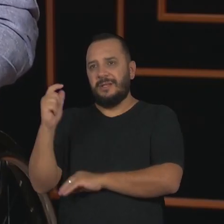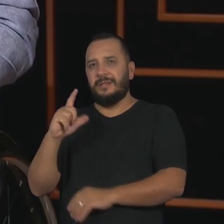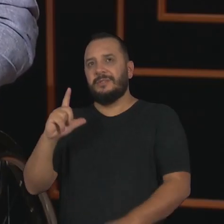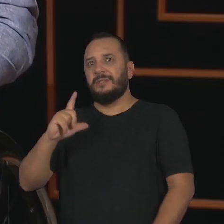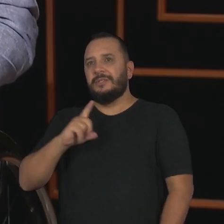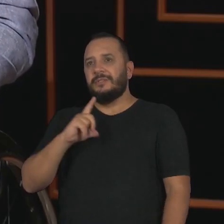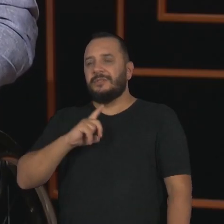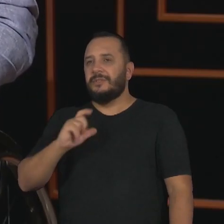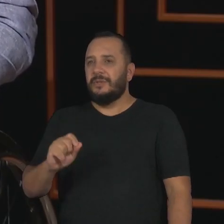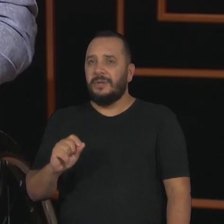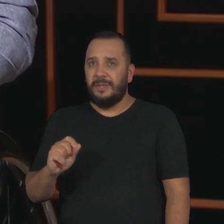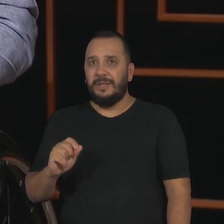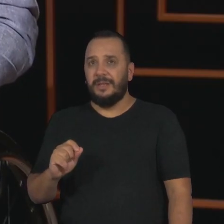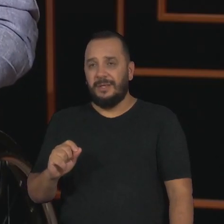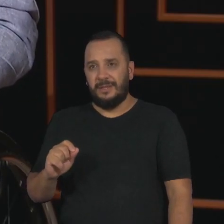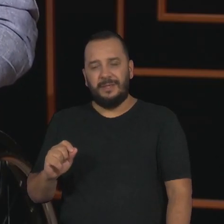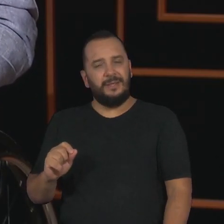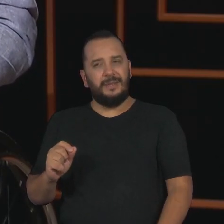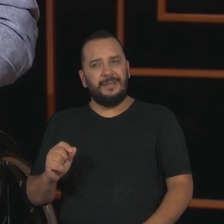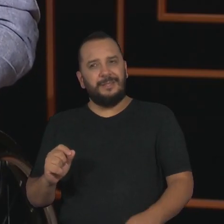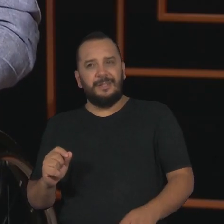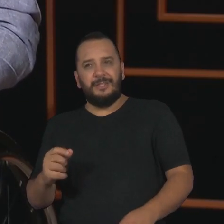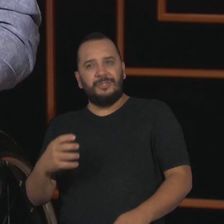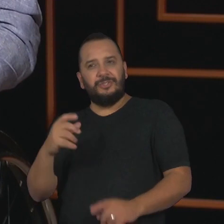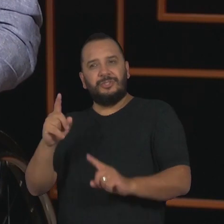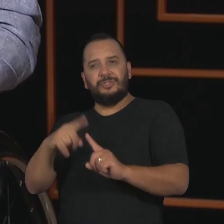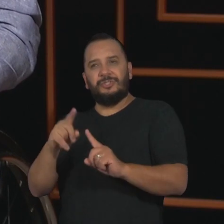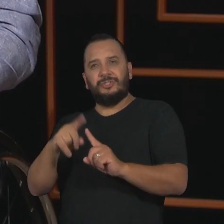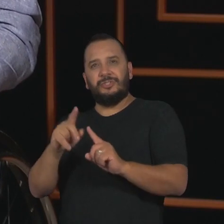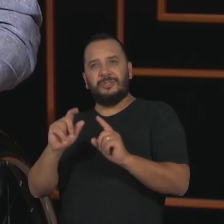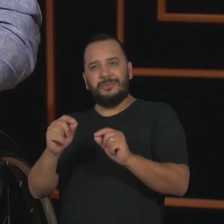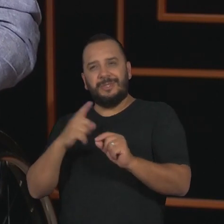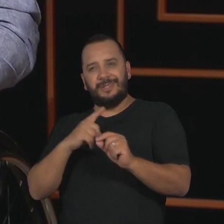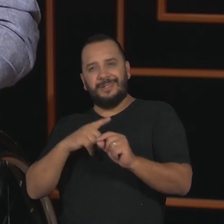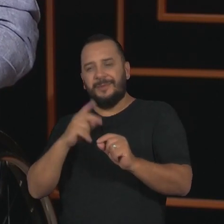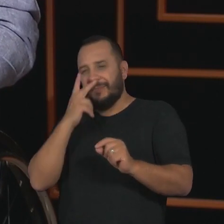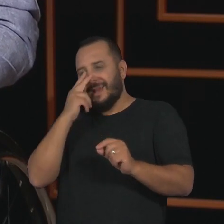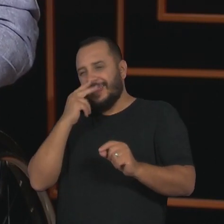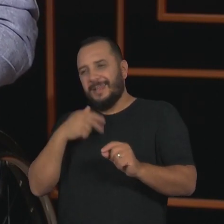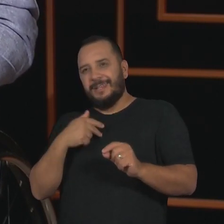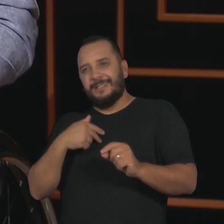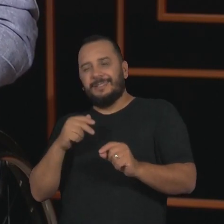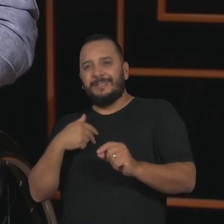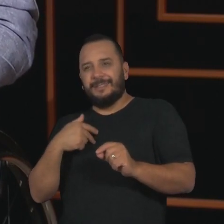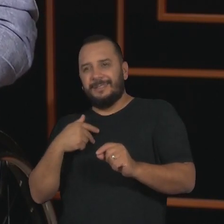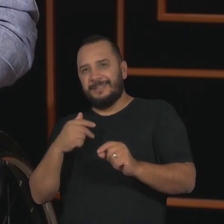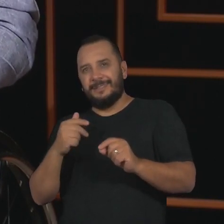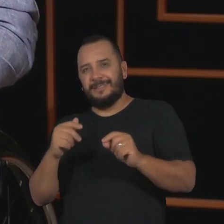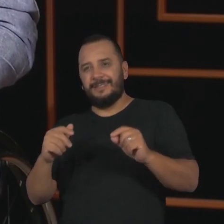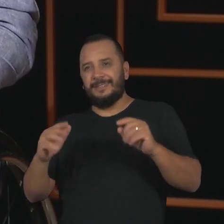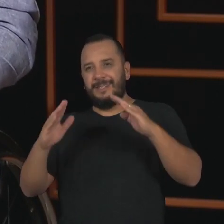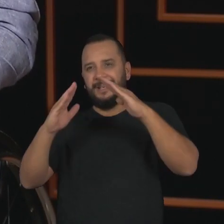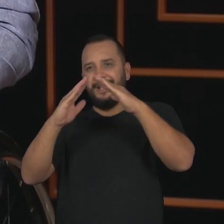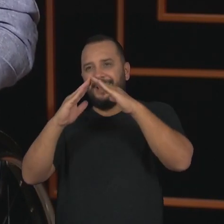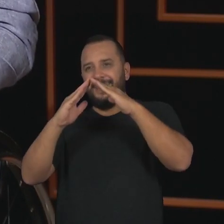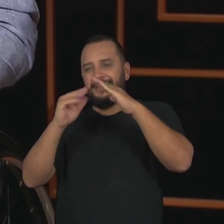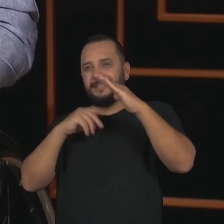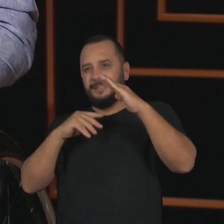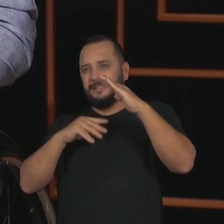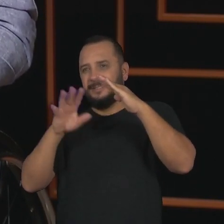um conceito gráfico de linhas paralelas e tal. E eu tinha